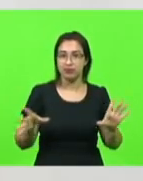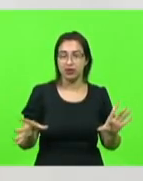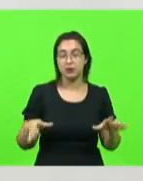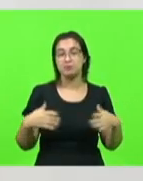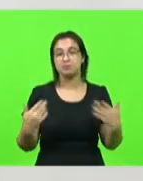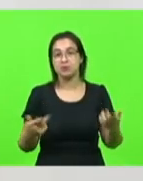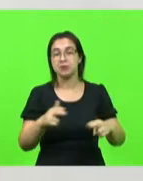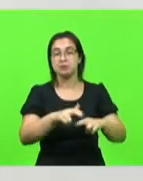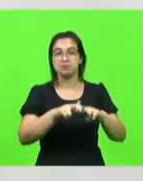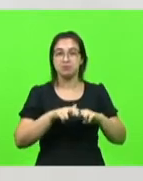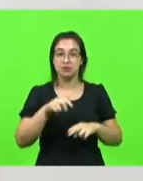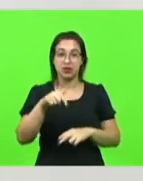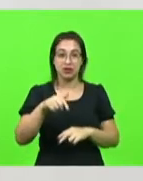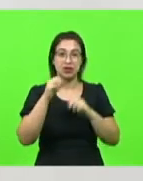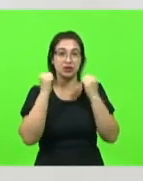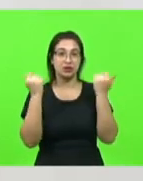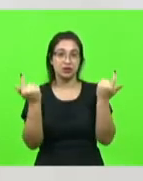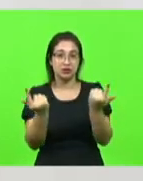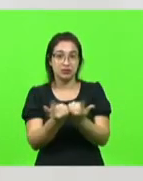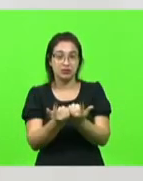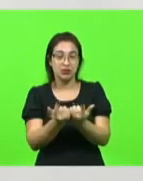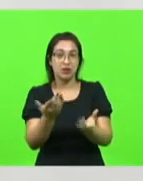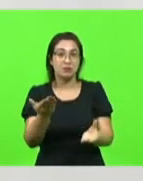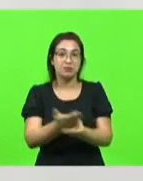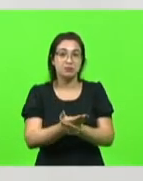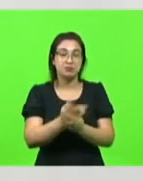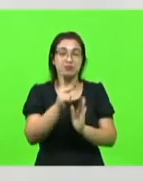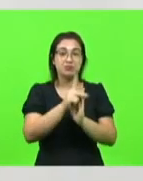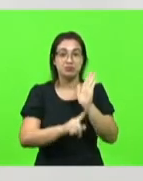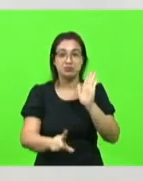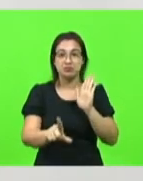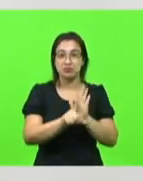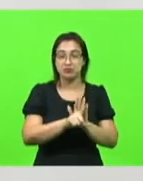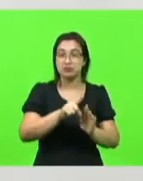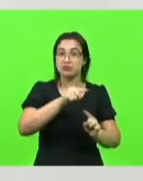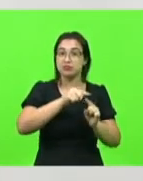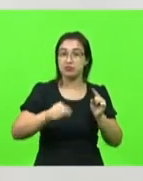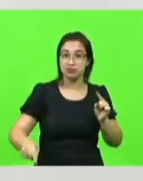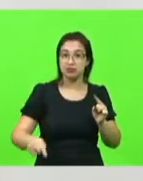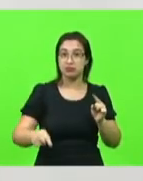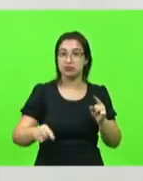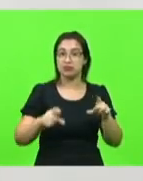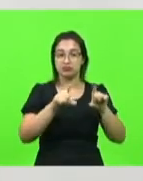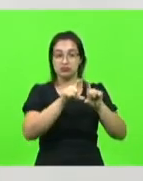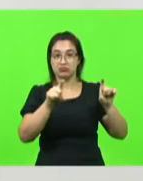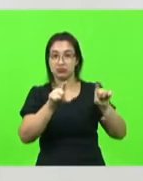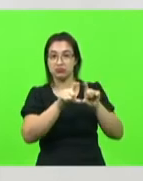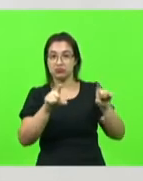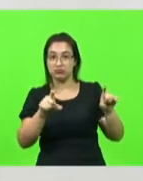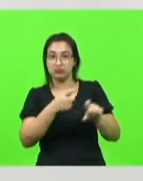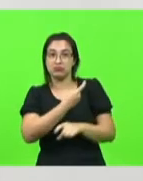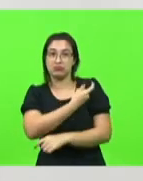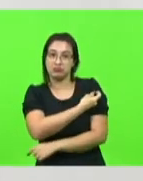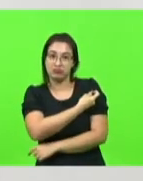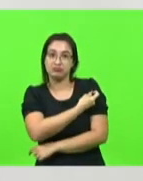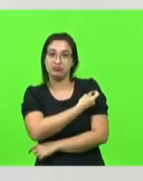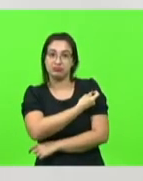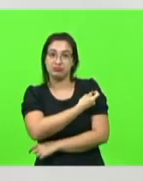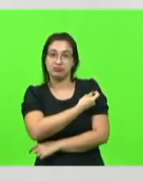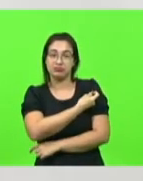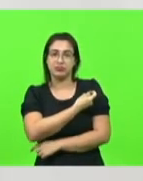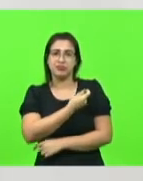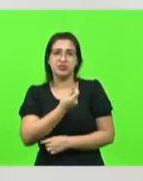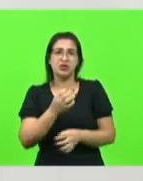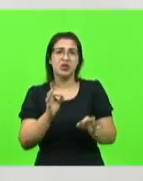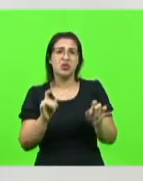Assembleia Legislativa, eu protocolei um projeto de lei que proíbe o passaporte sanitário. Amigo catarinense, não é